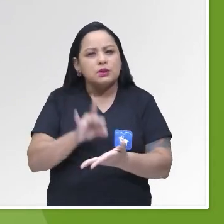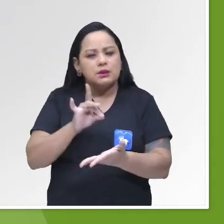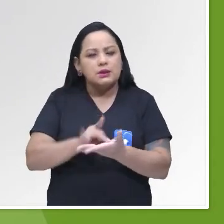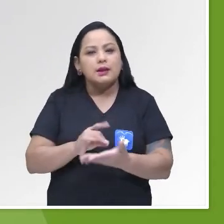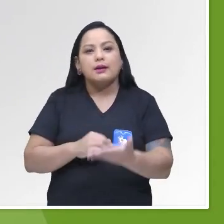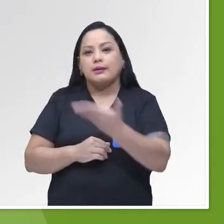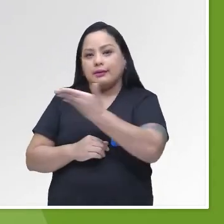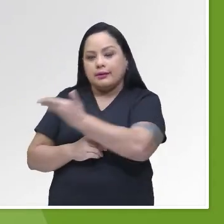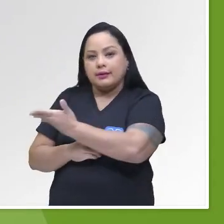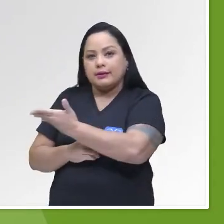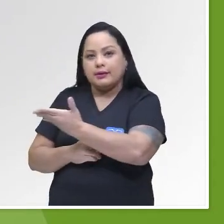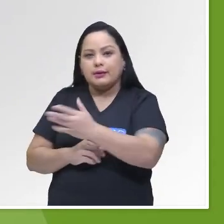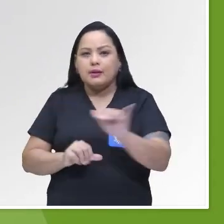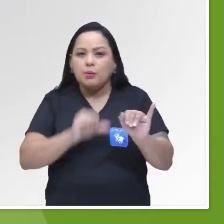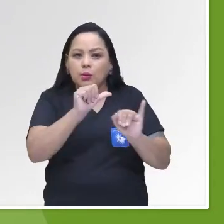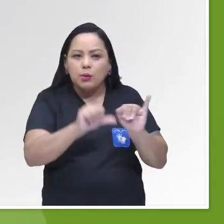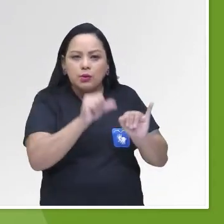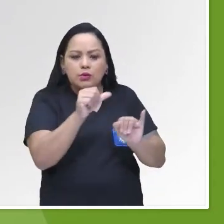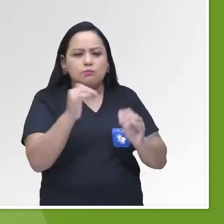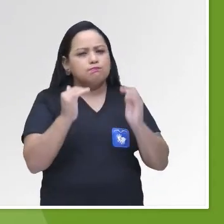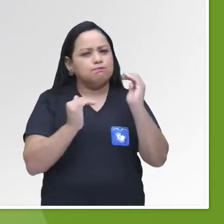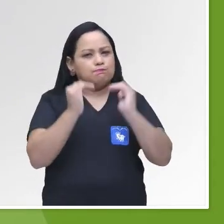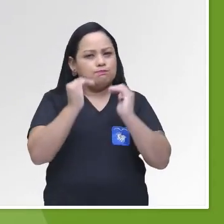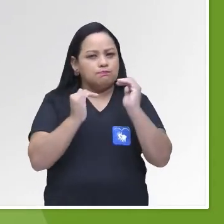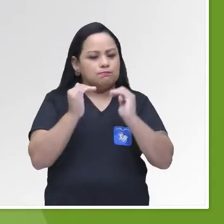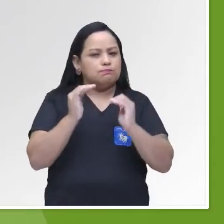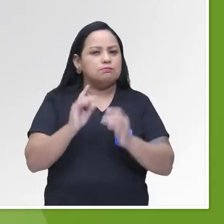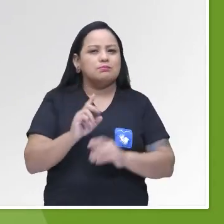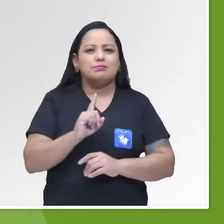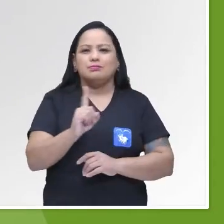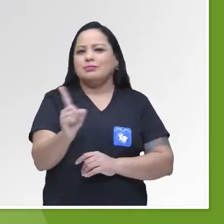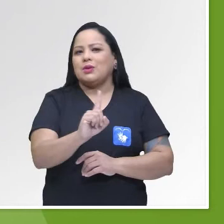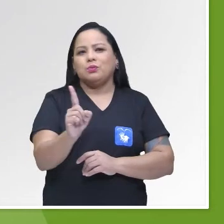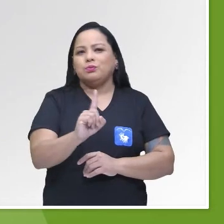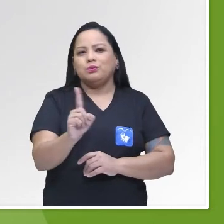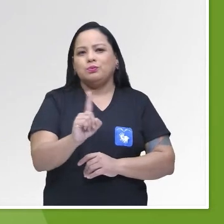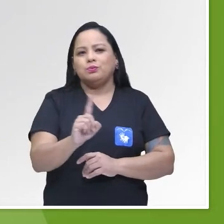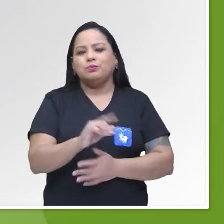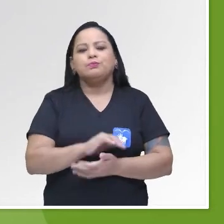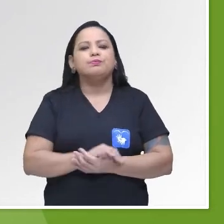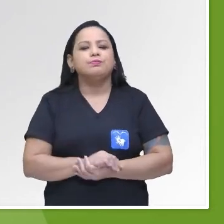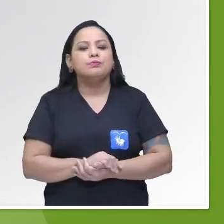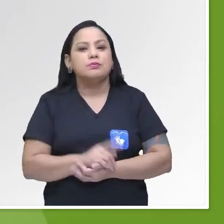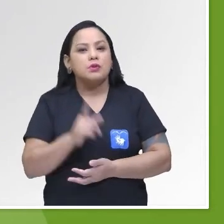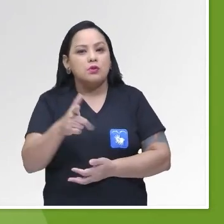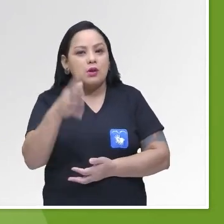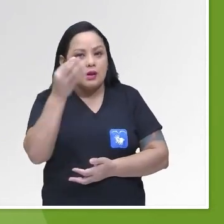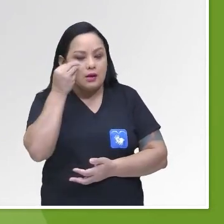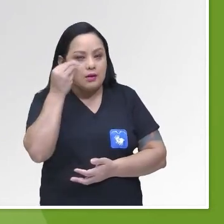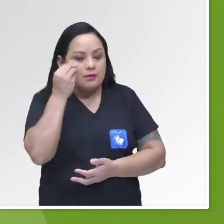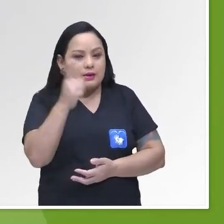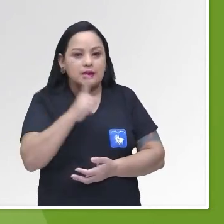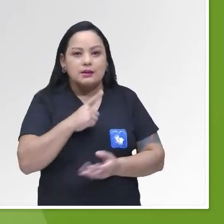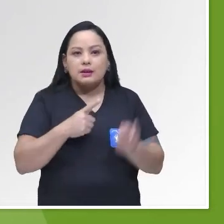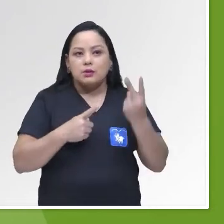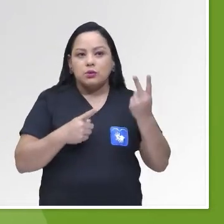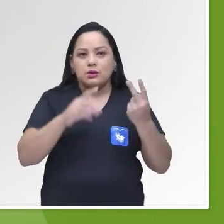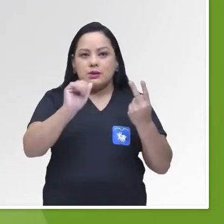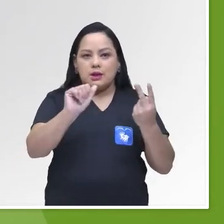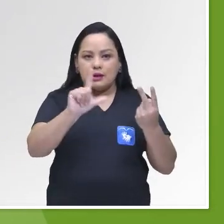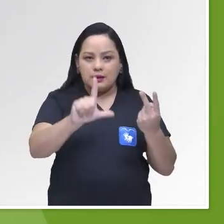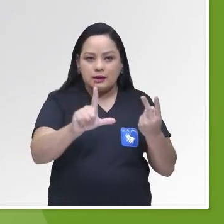esta reação química está balanceada? Não, não está, né? Então, observe que você tem 2 alumínios lá